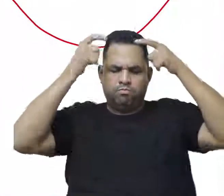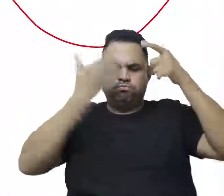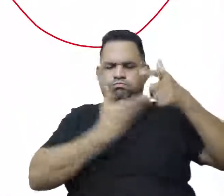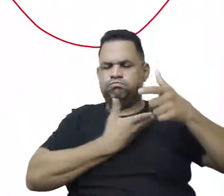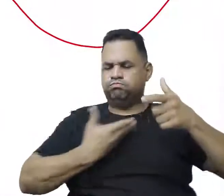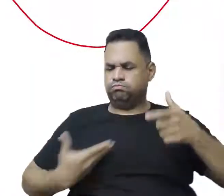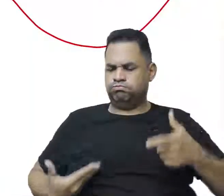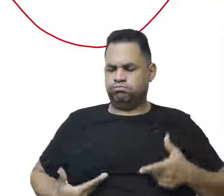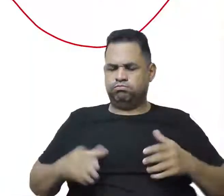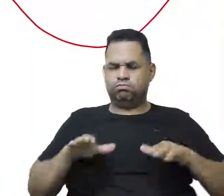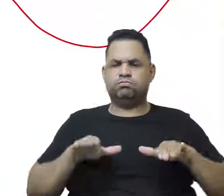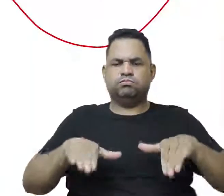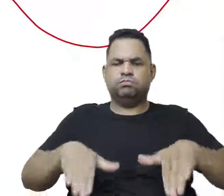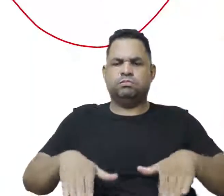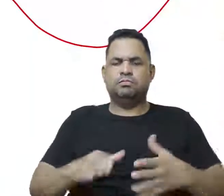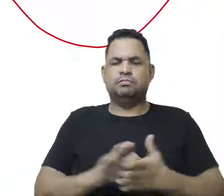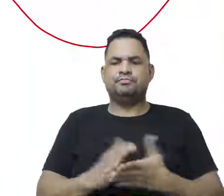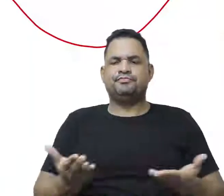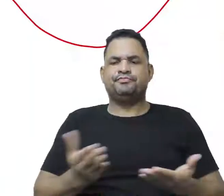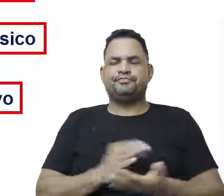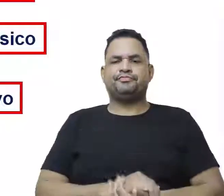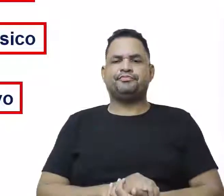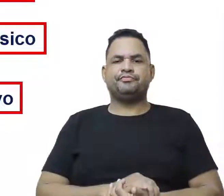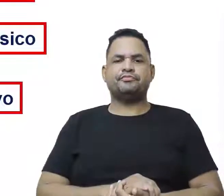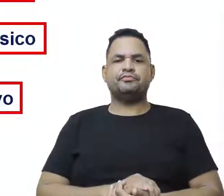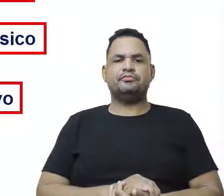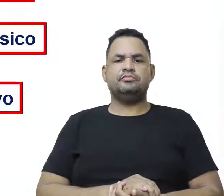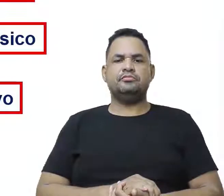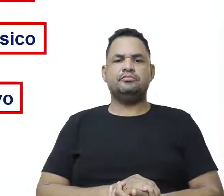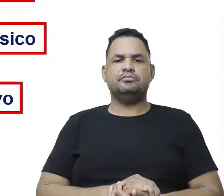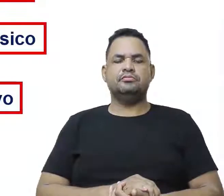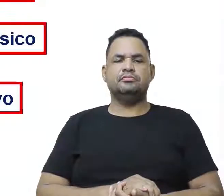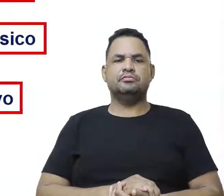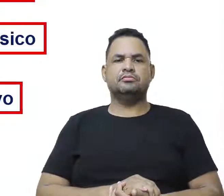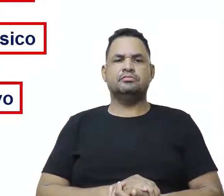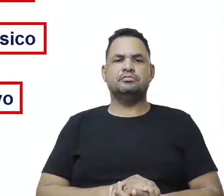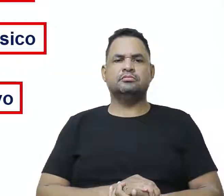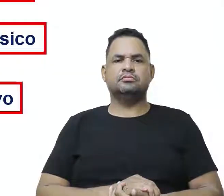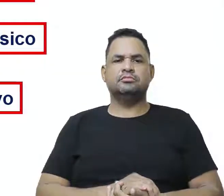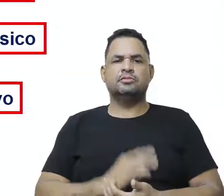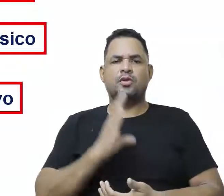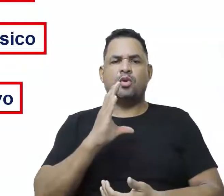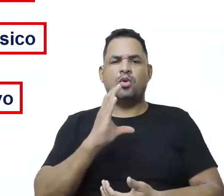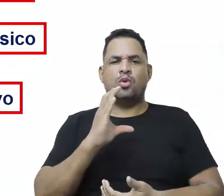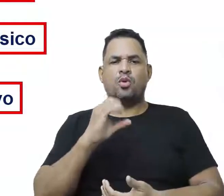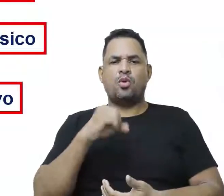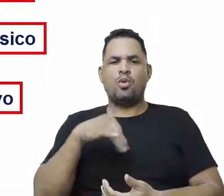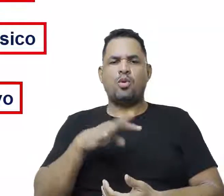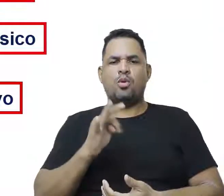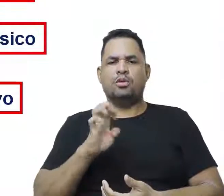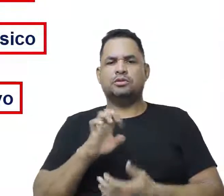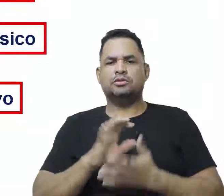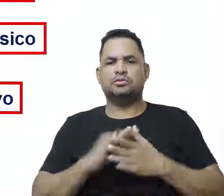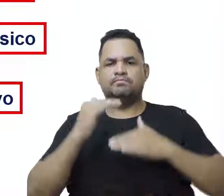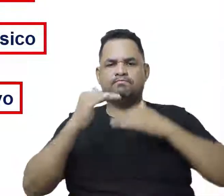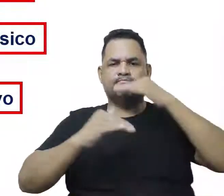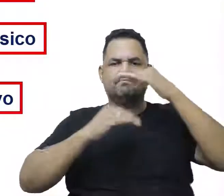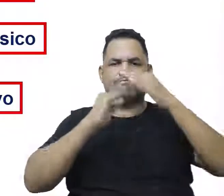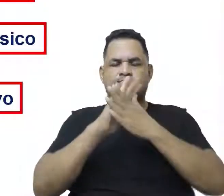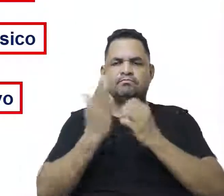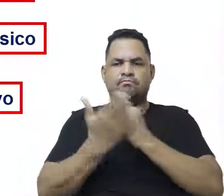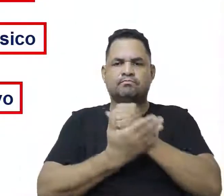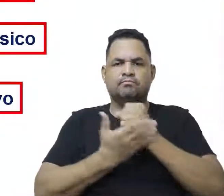monarquia que tava fazendo isso com o pô Ah tá certo bom então para Comte o progresso se